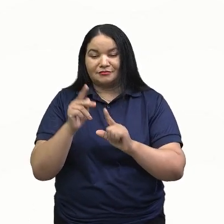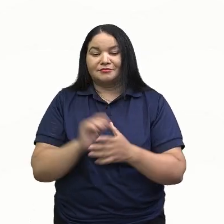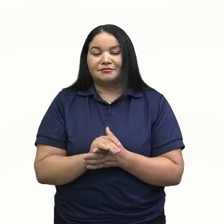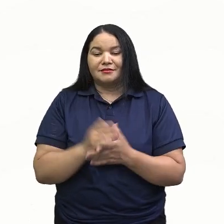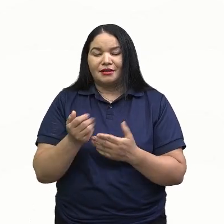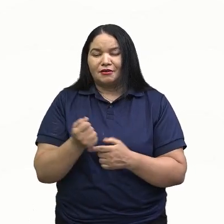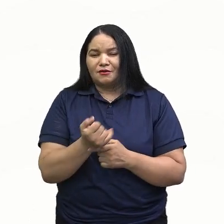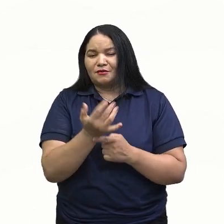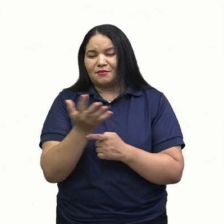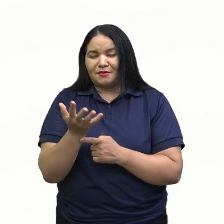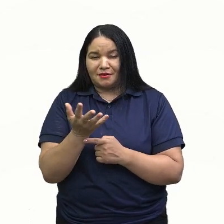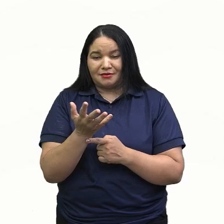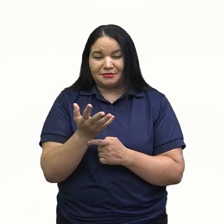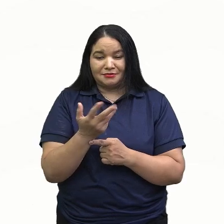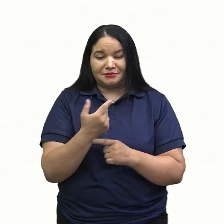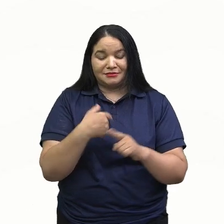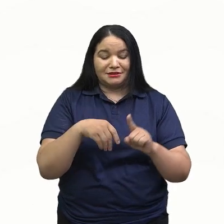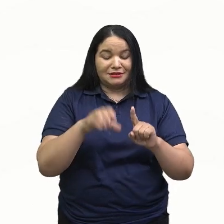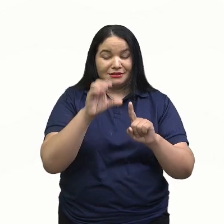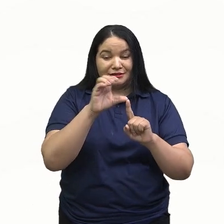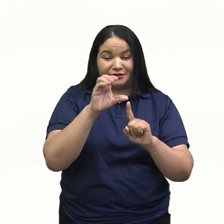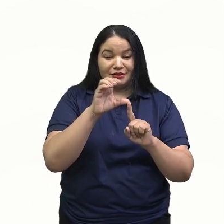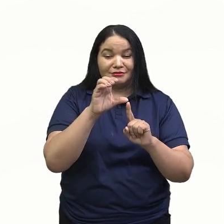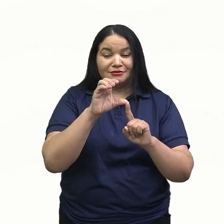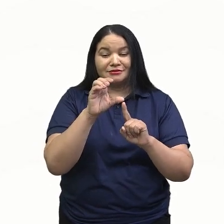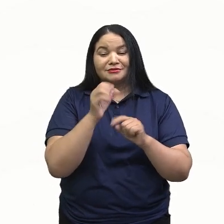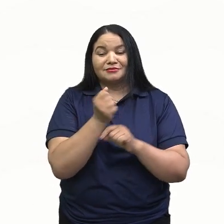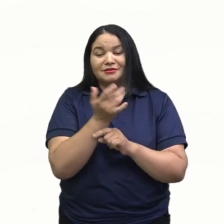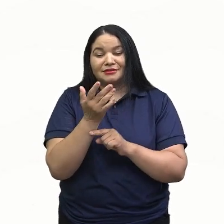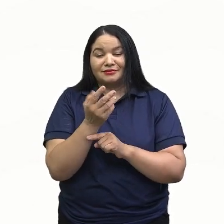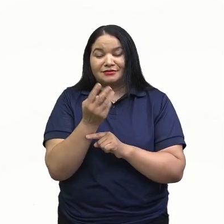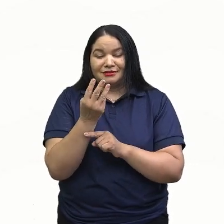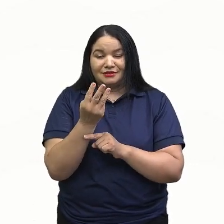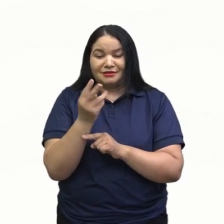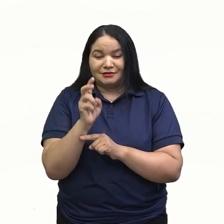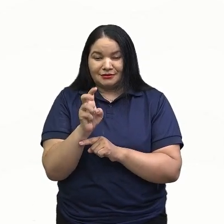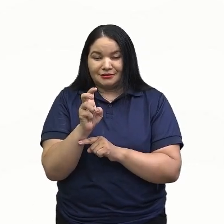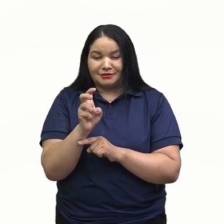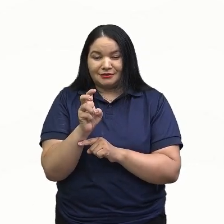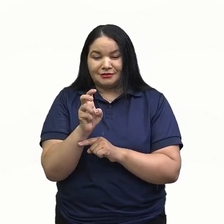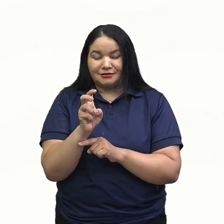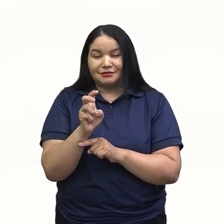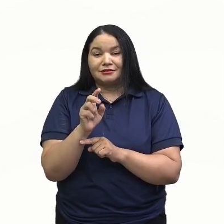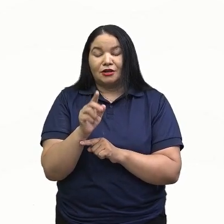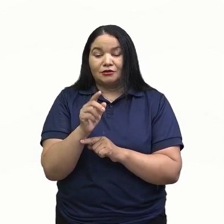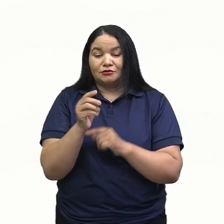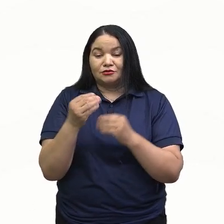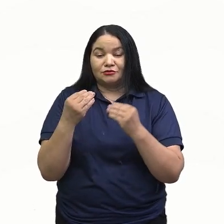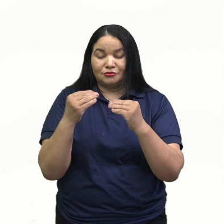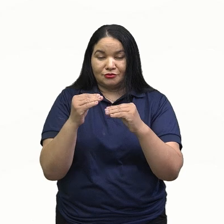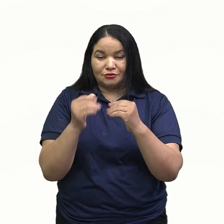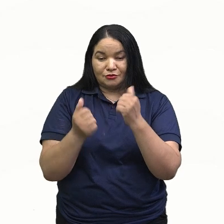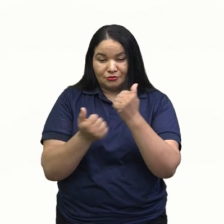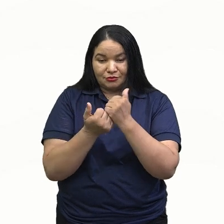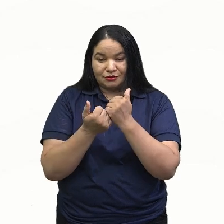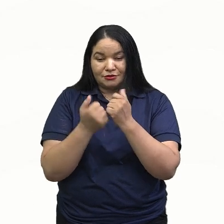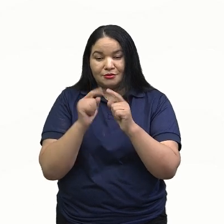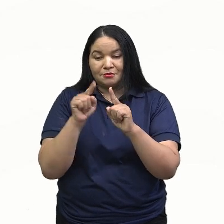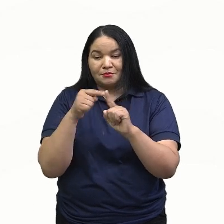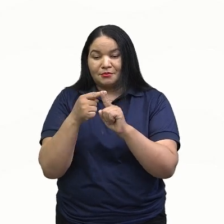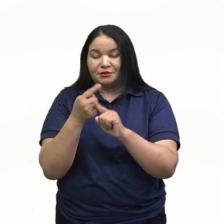vale a temperatura na escala Celsius? 35. Substituo e somo. 35 mais